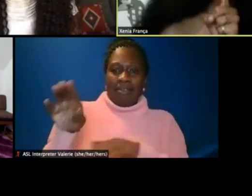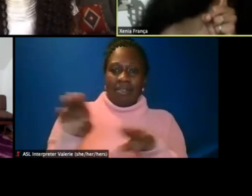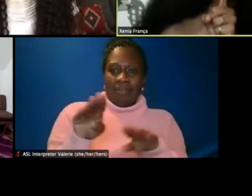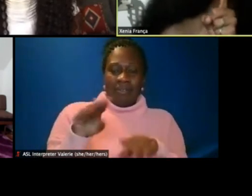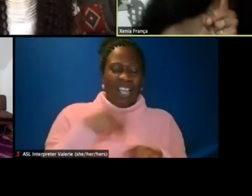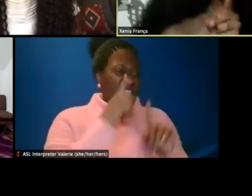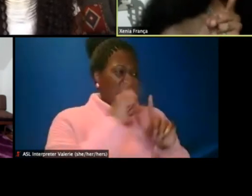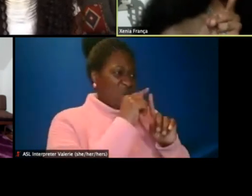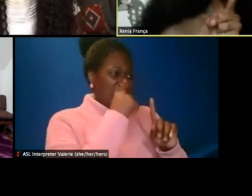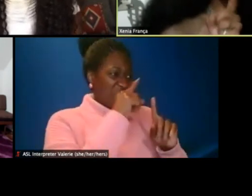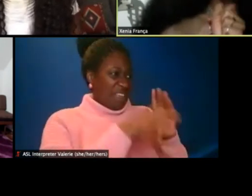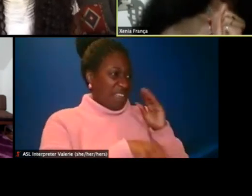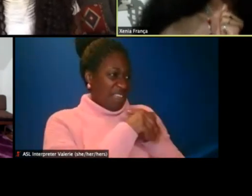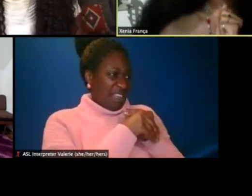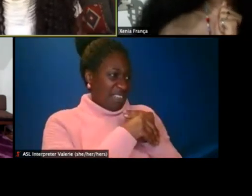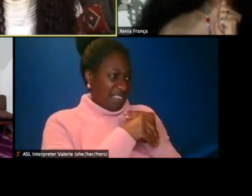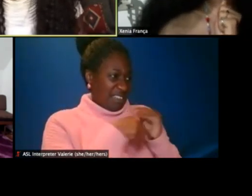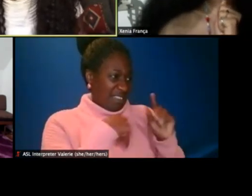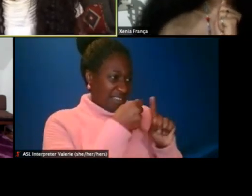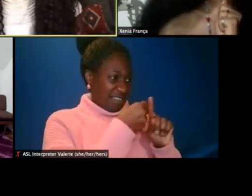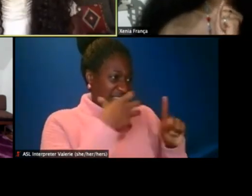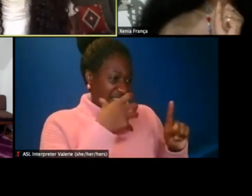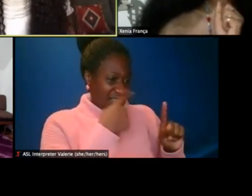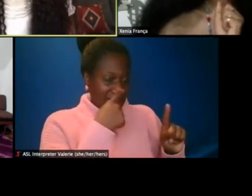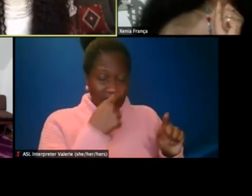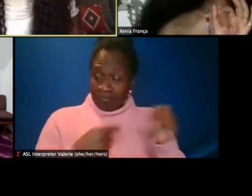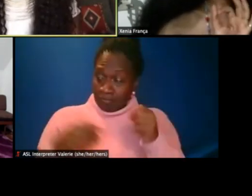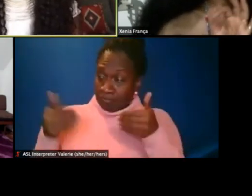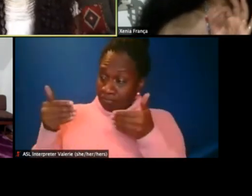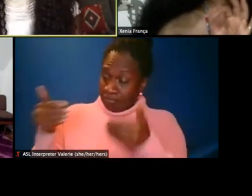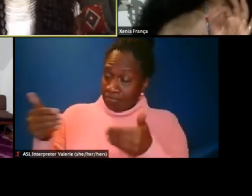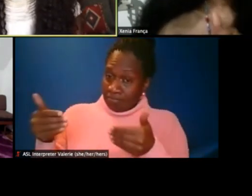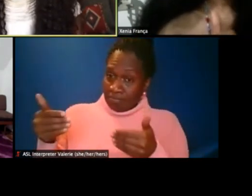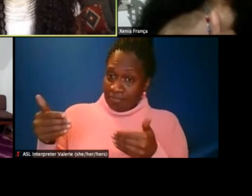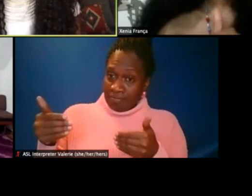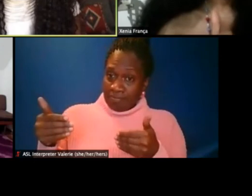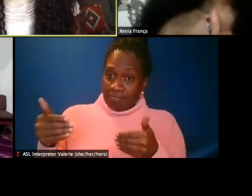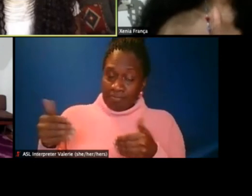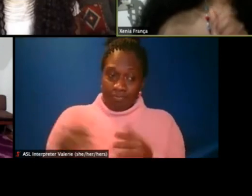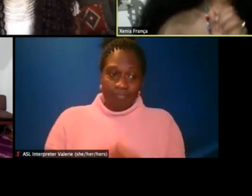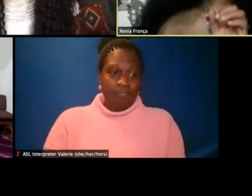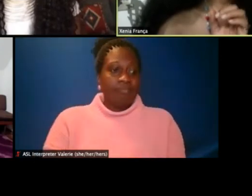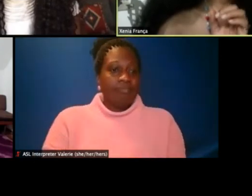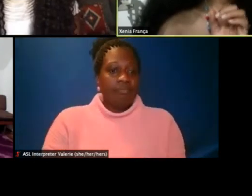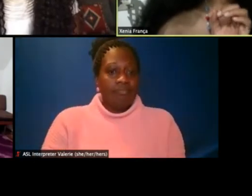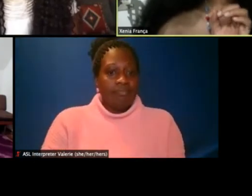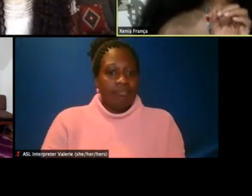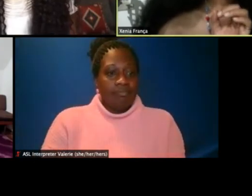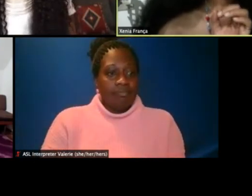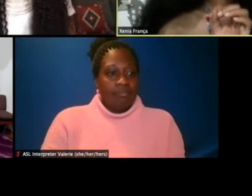one more thing about that. Yes. Eu também acredito que